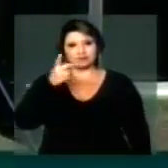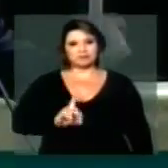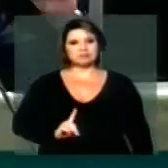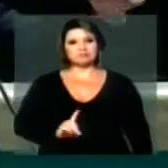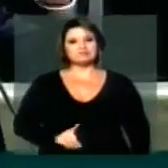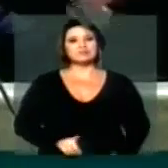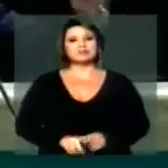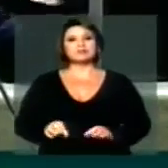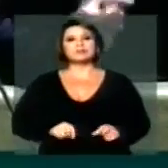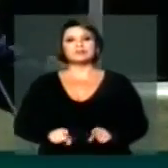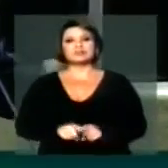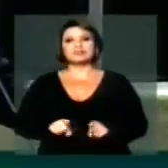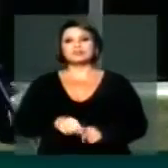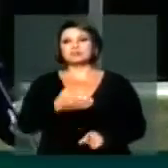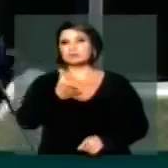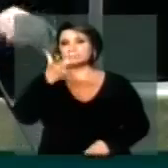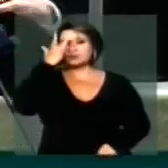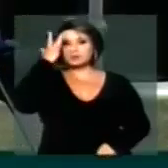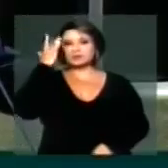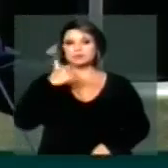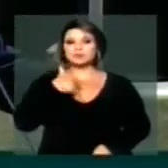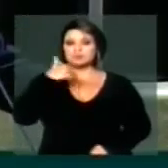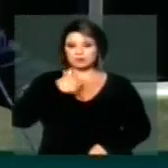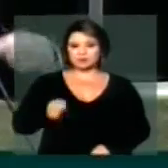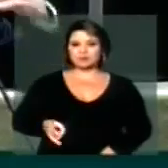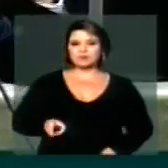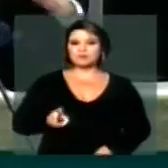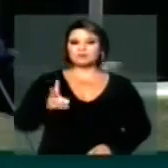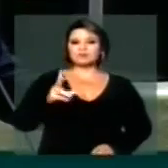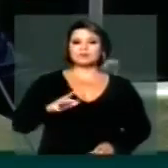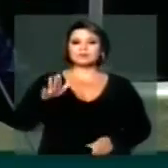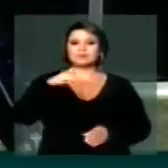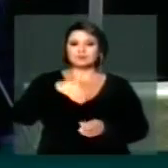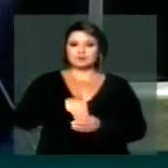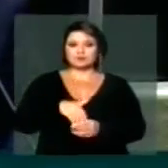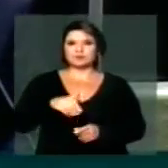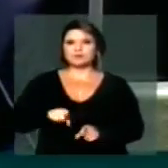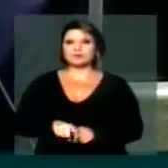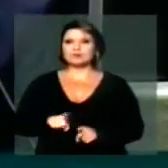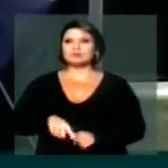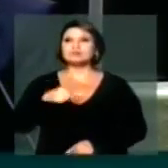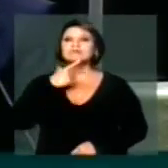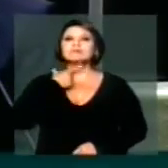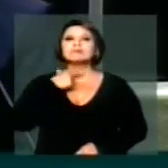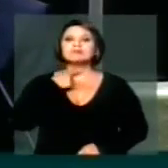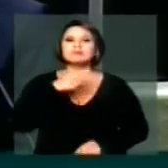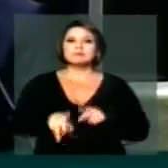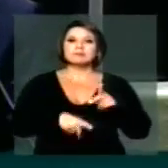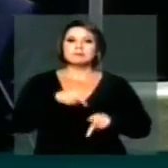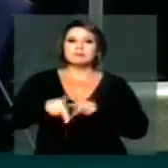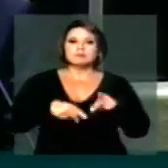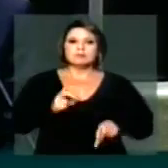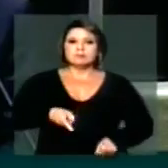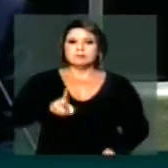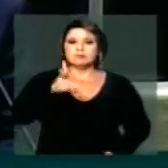referia, que faz com que alguém se eleja e se reeleja pela vontade popular.